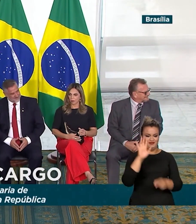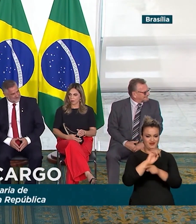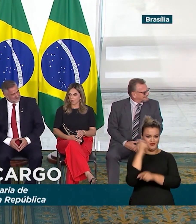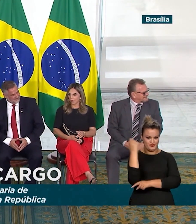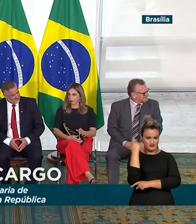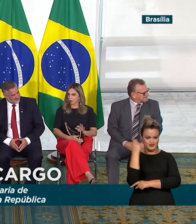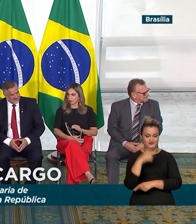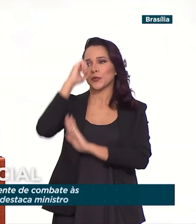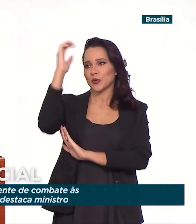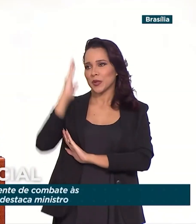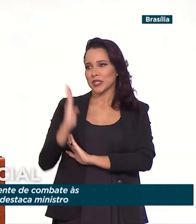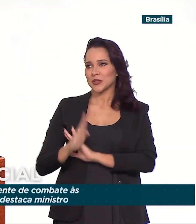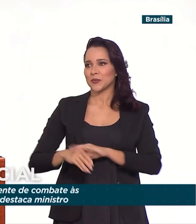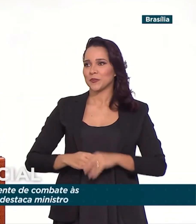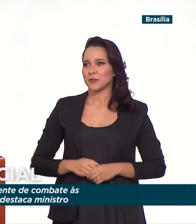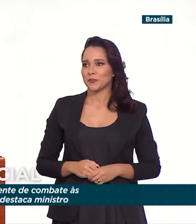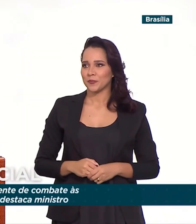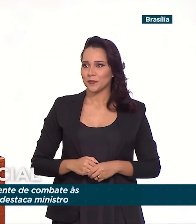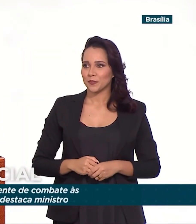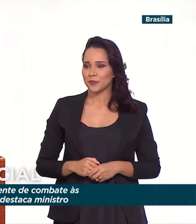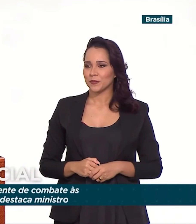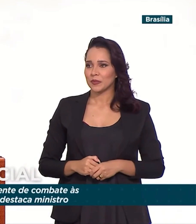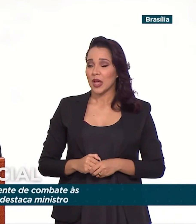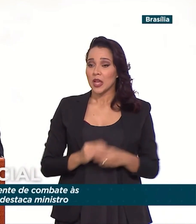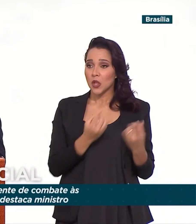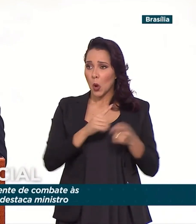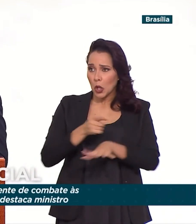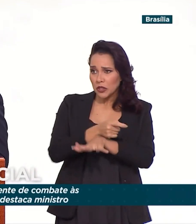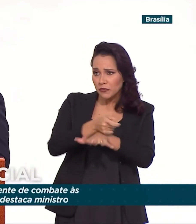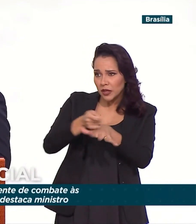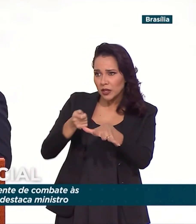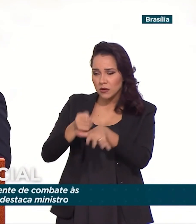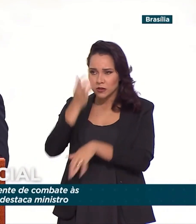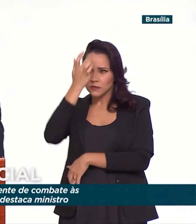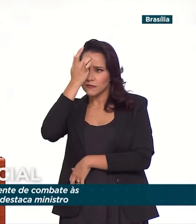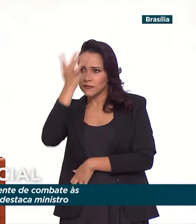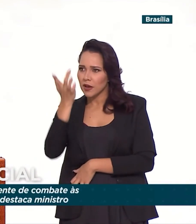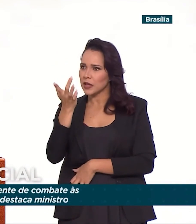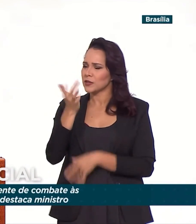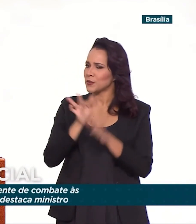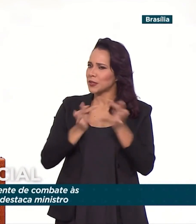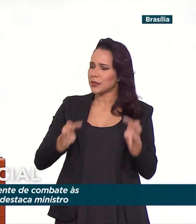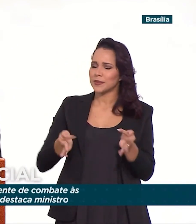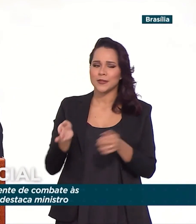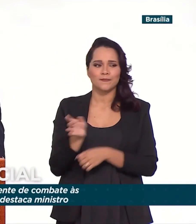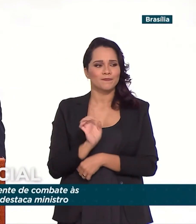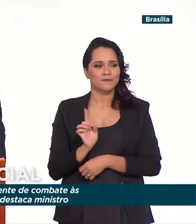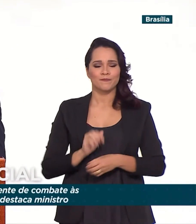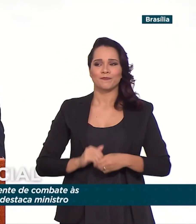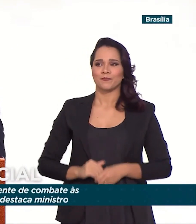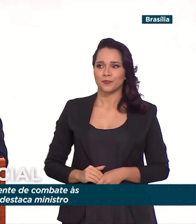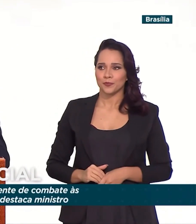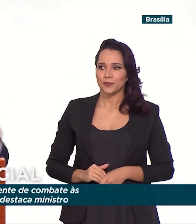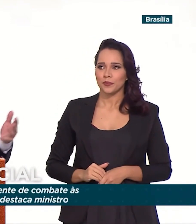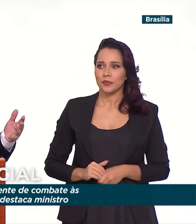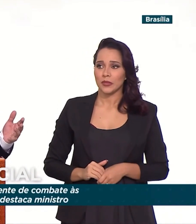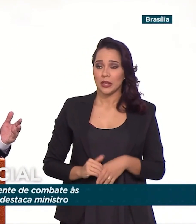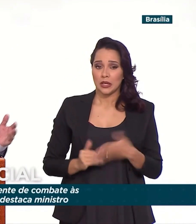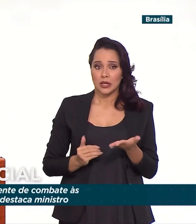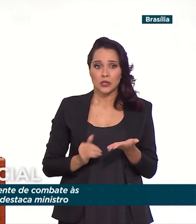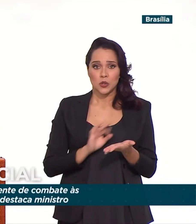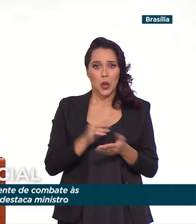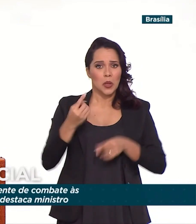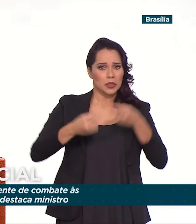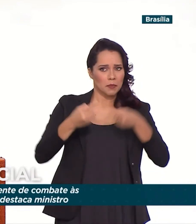combate às fake news. Combater as fake news não é uma tarefa fácil e não é uma tarefa simples. Esse não é um